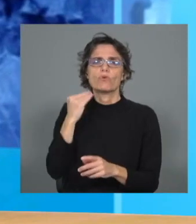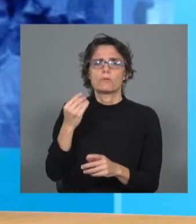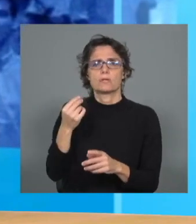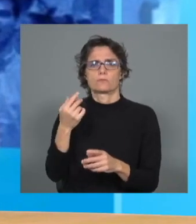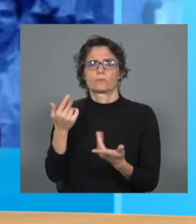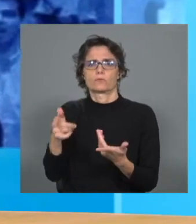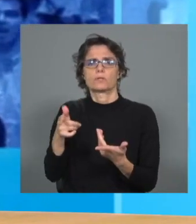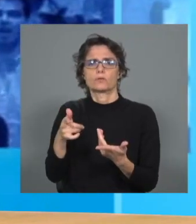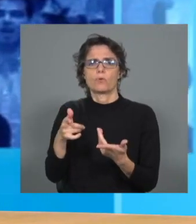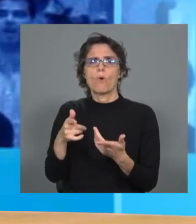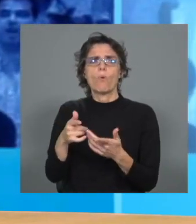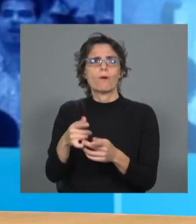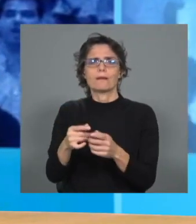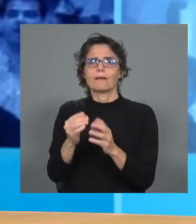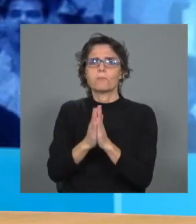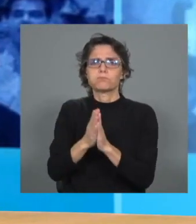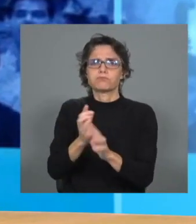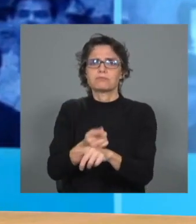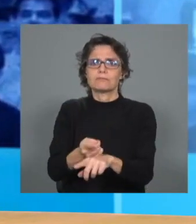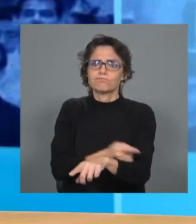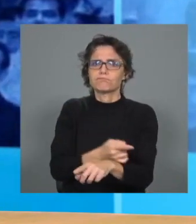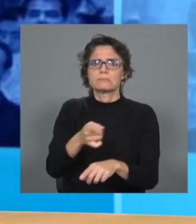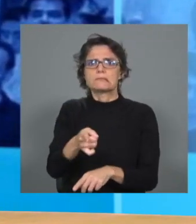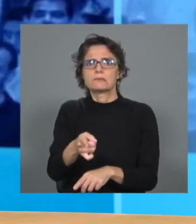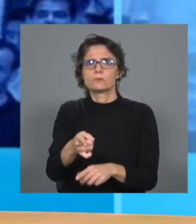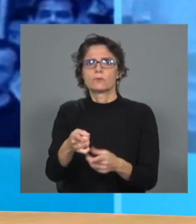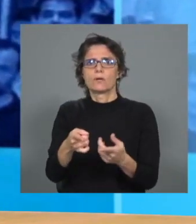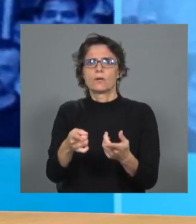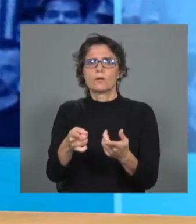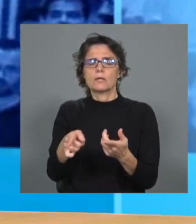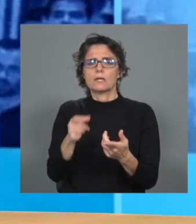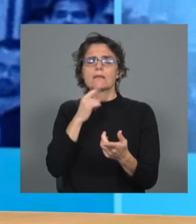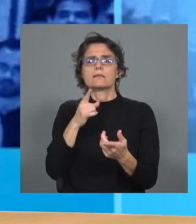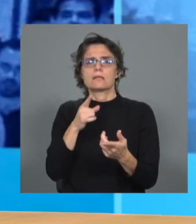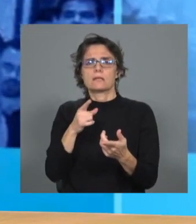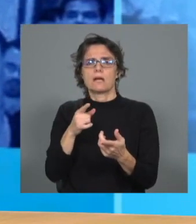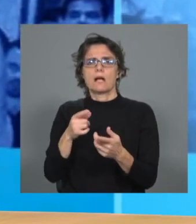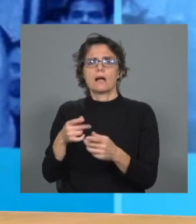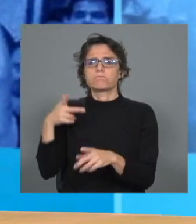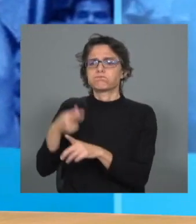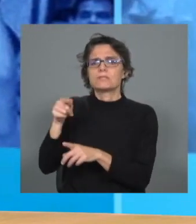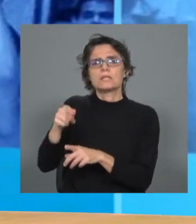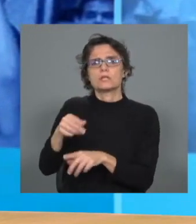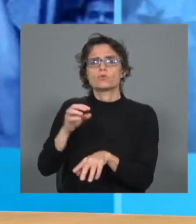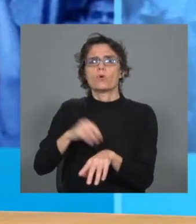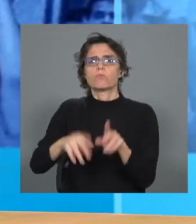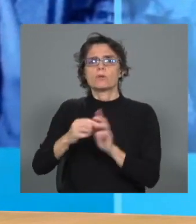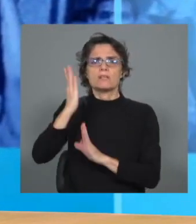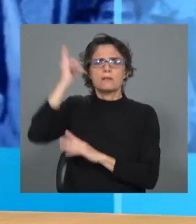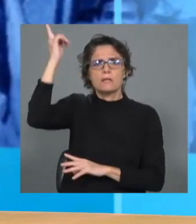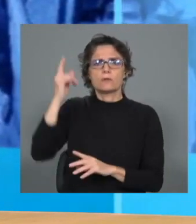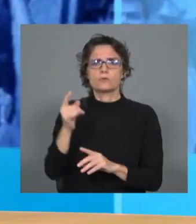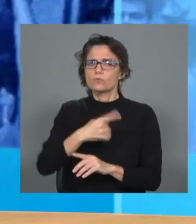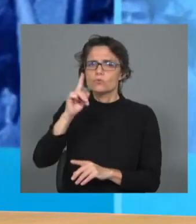fundamentalismo religioso, ou seja, não há nenhuma violência que possa ser justificada com o nome de Deus. É importante ouvir isto da boca do Papa, é importante